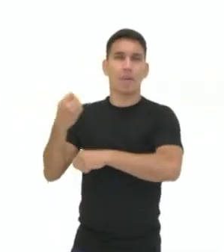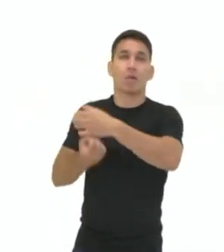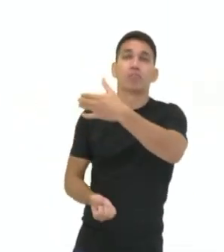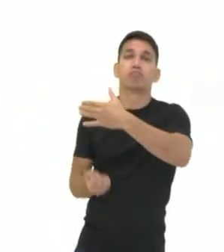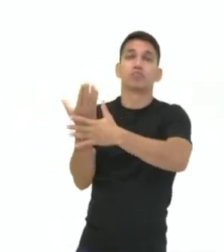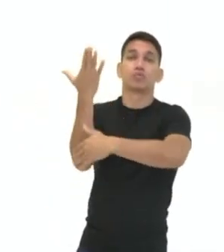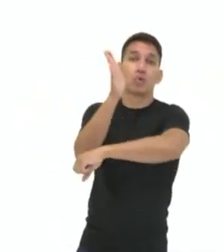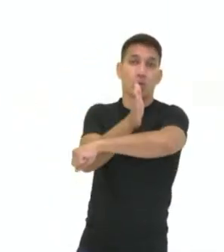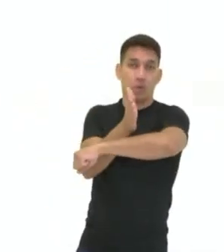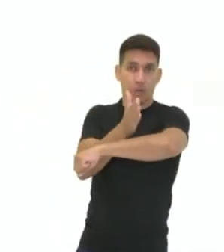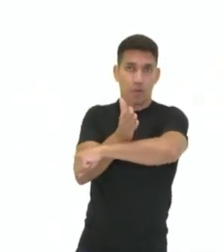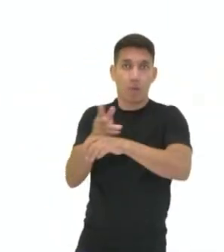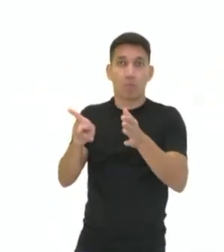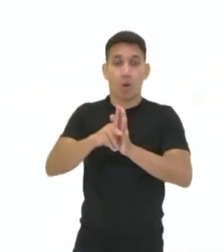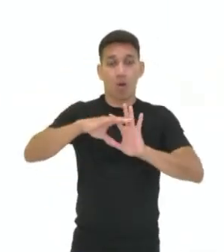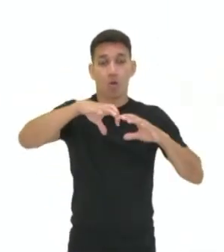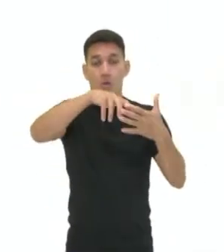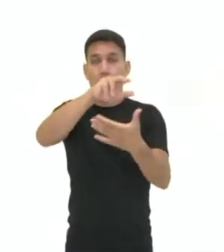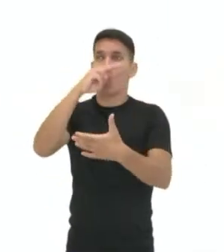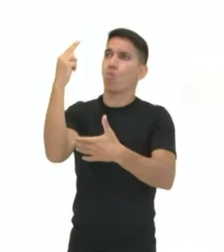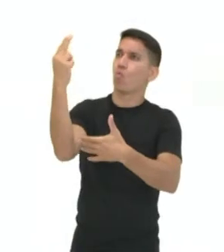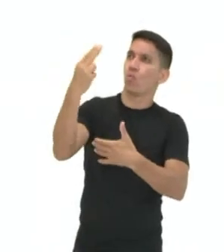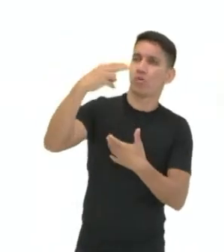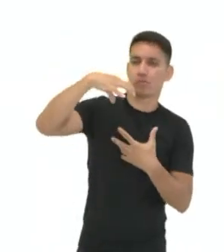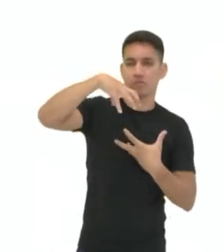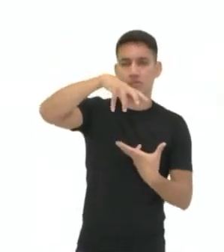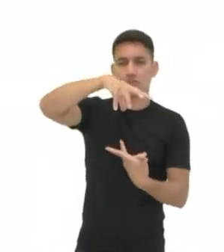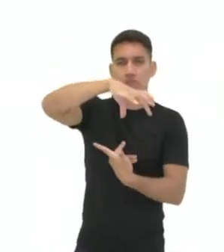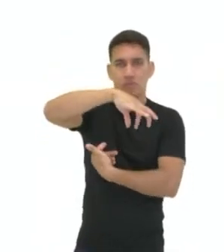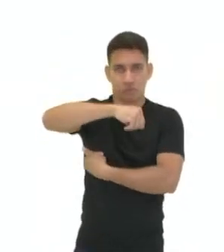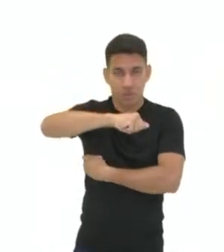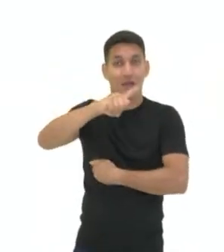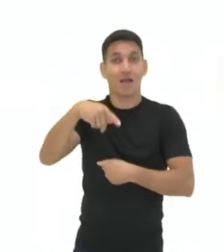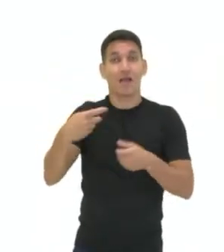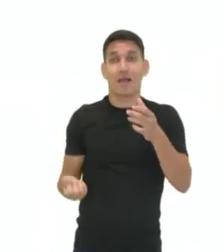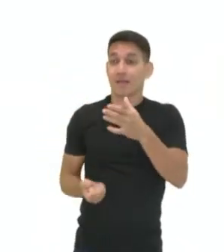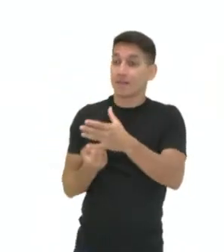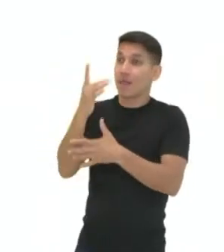qual o universo é uma emanação divina, tendo grande importância para